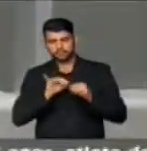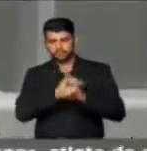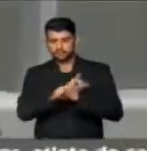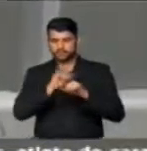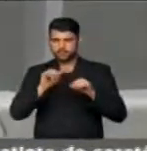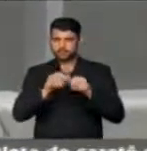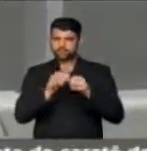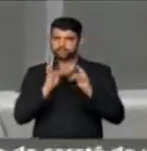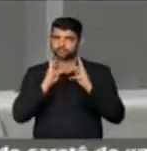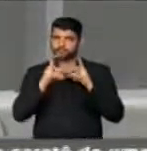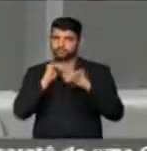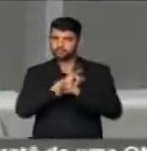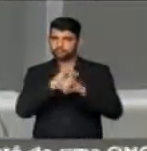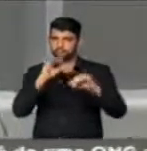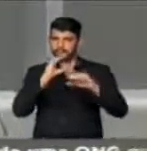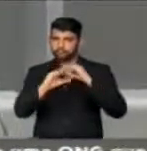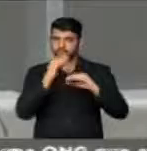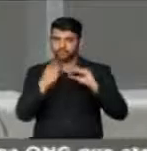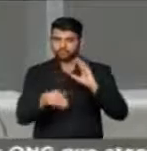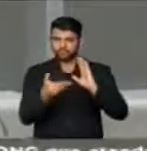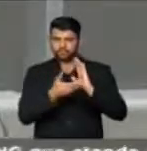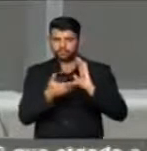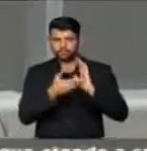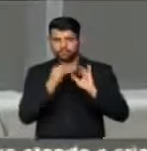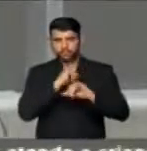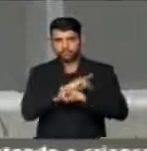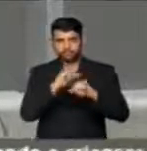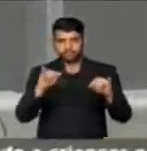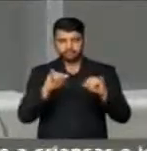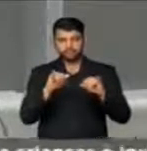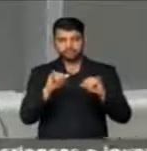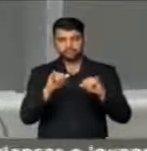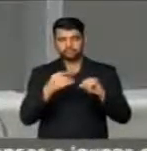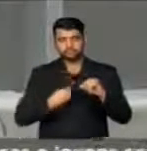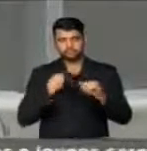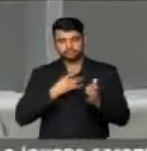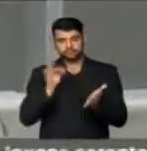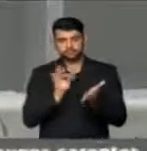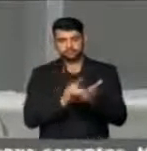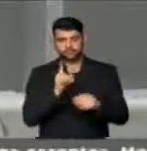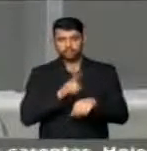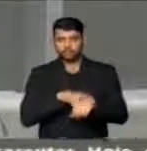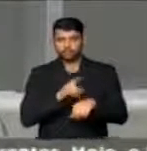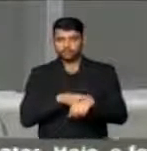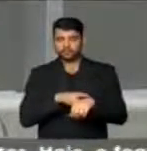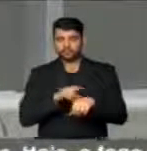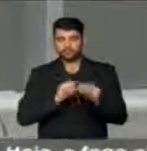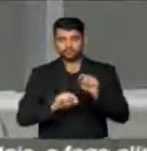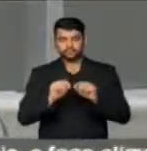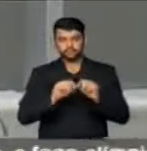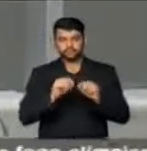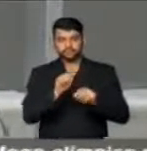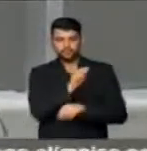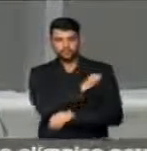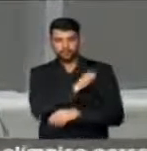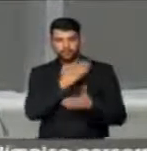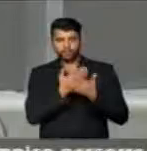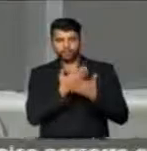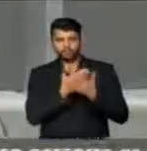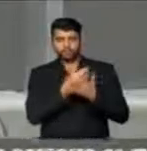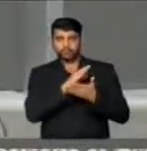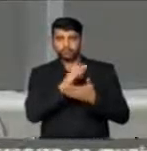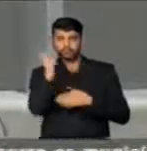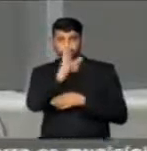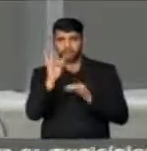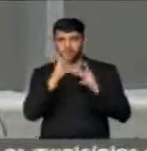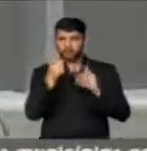divulgado amplamente pelos meios de comunicação dessa casa, que exatamente no momento em que os estudantes do Brasil